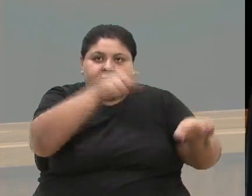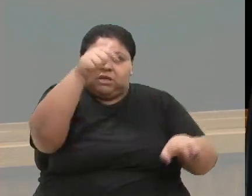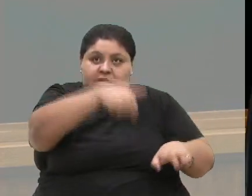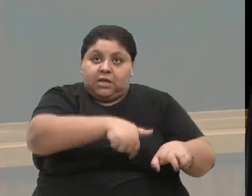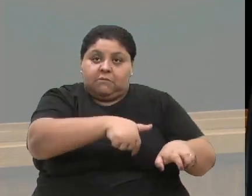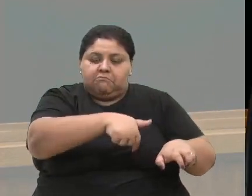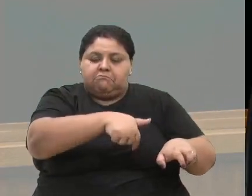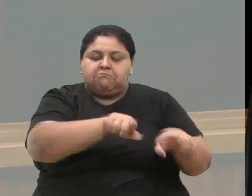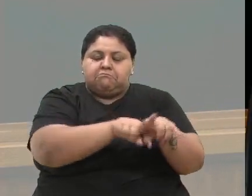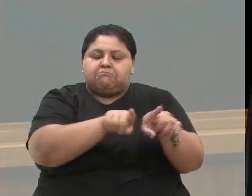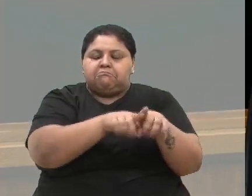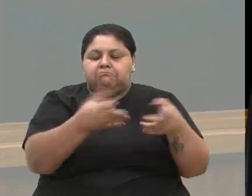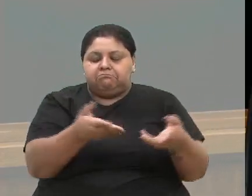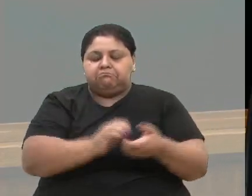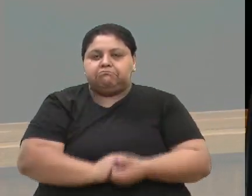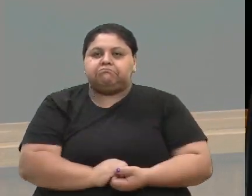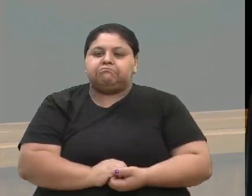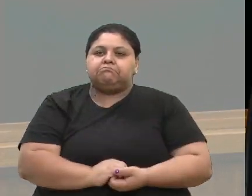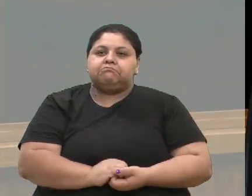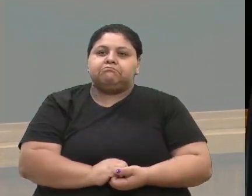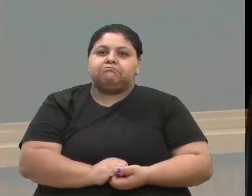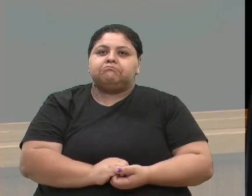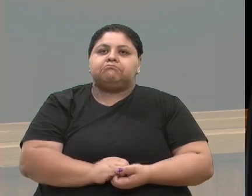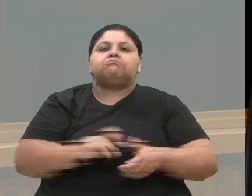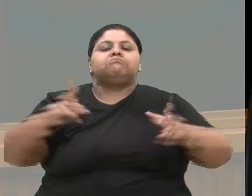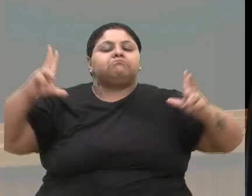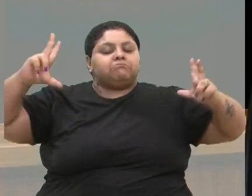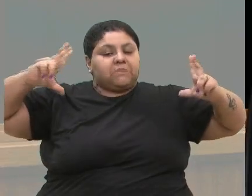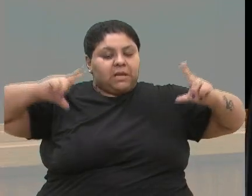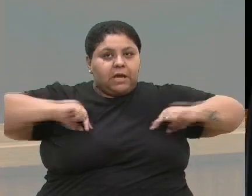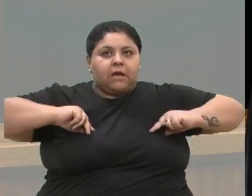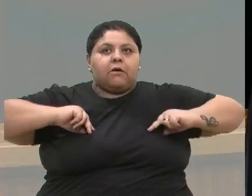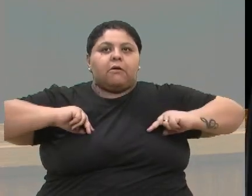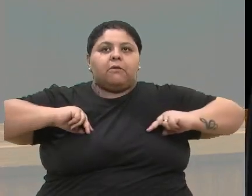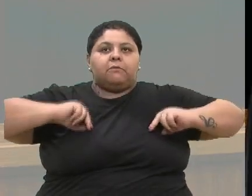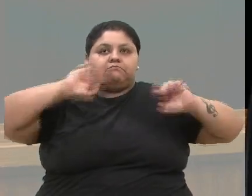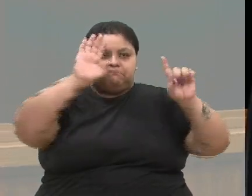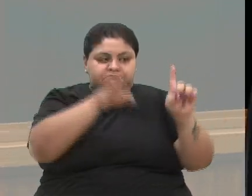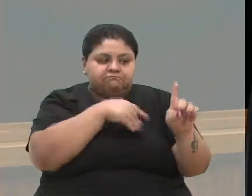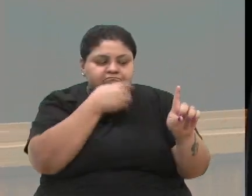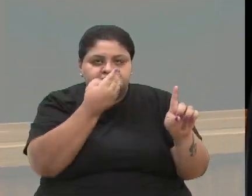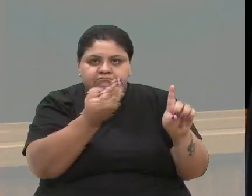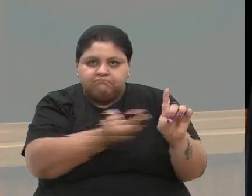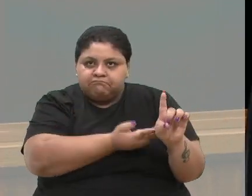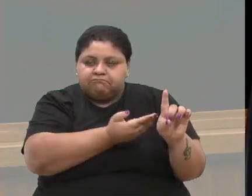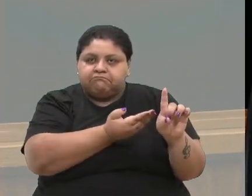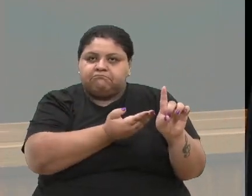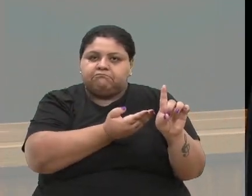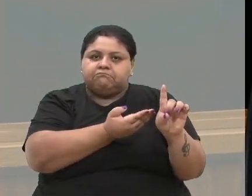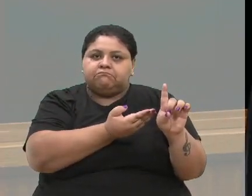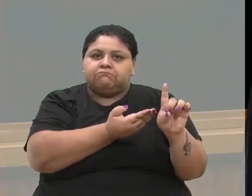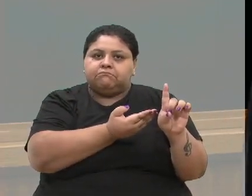região. Então, mais do que merecido esta homenagem